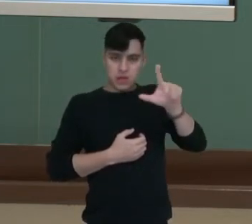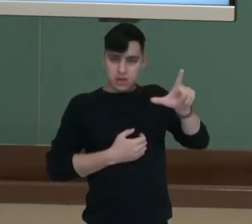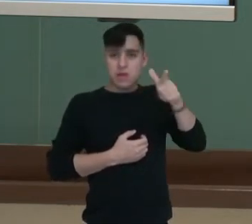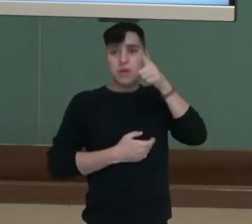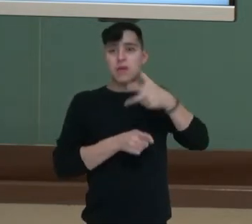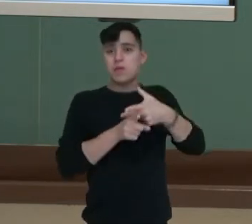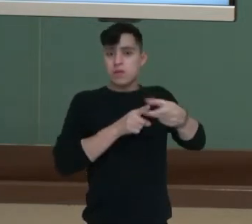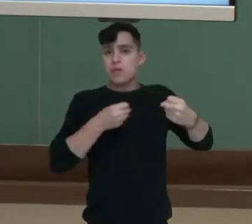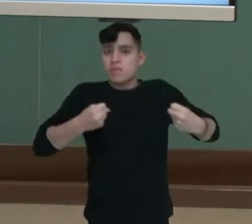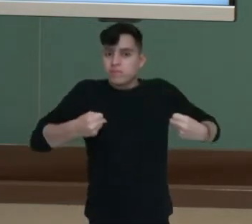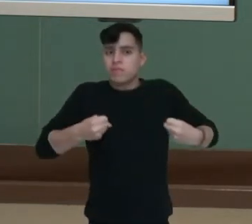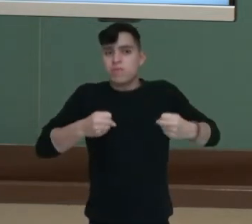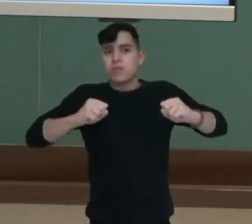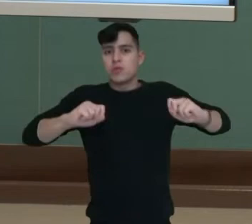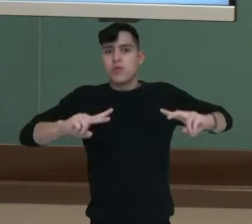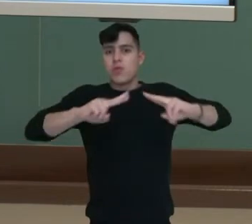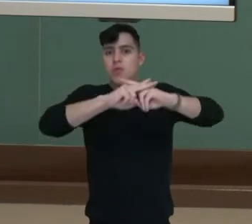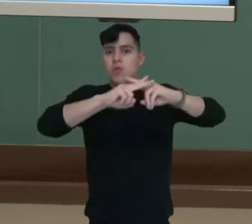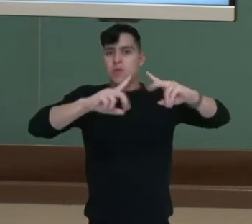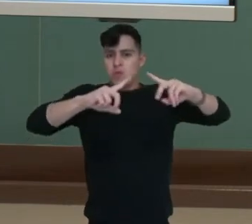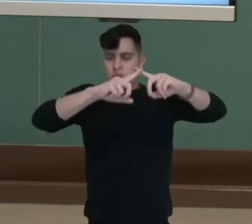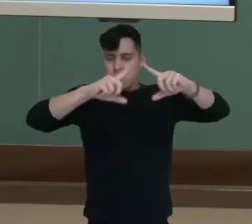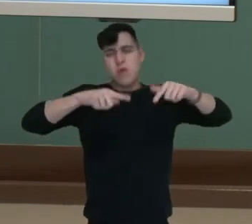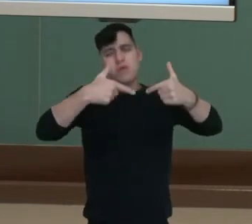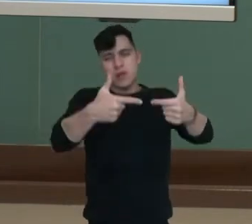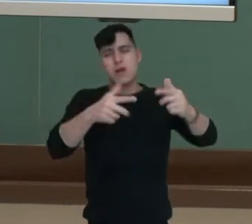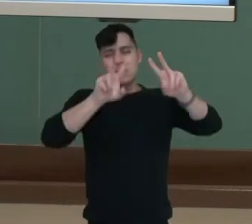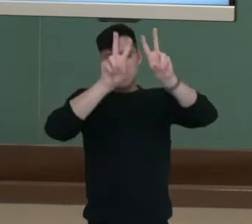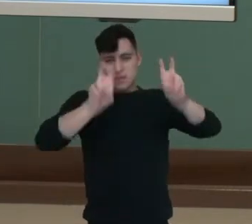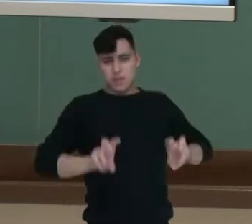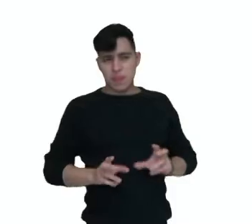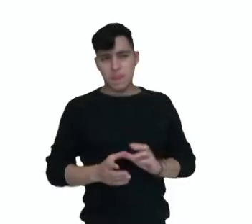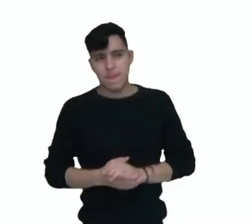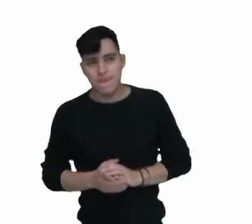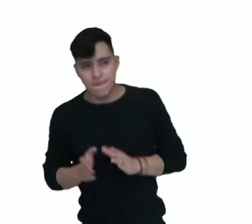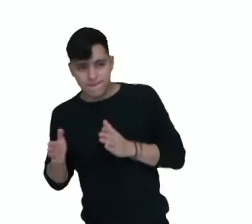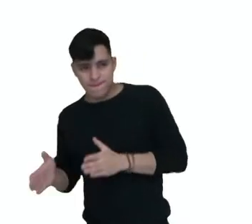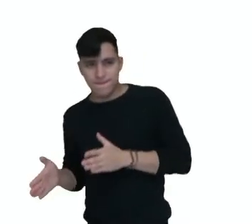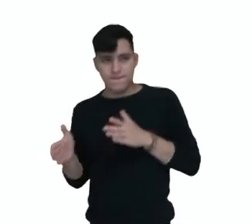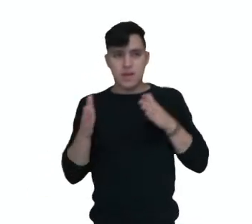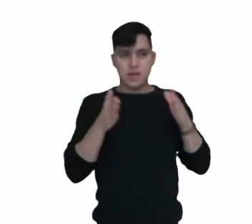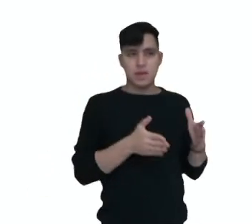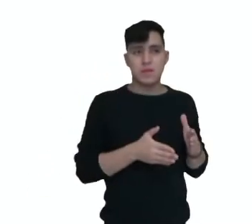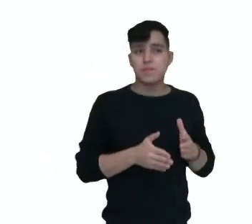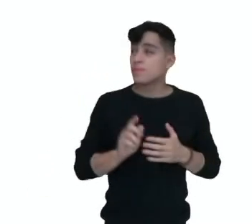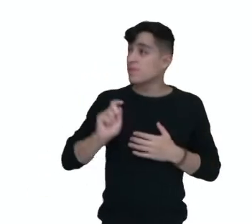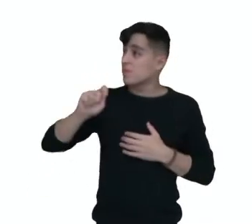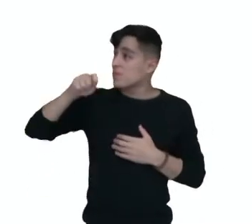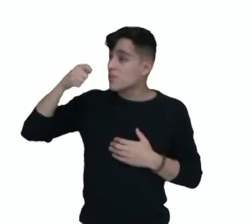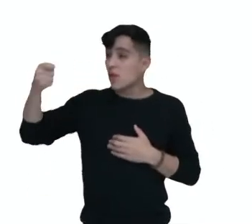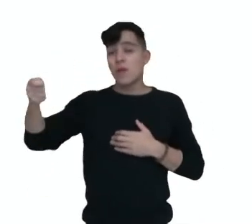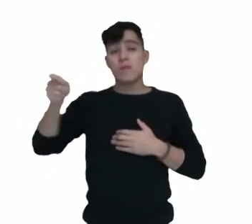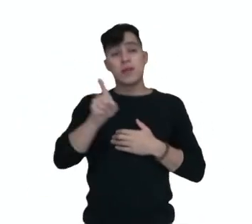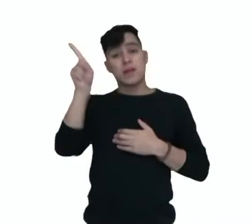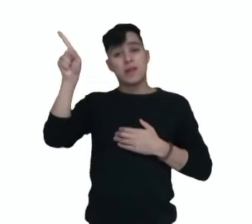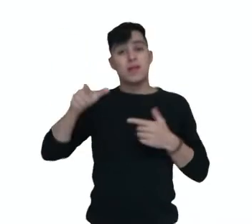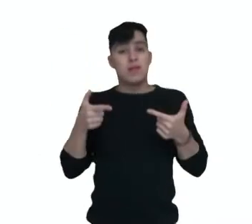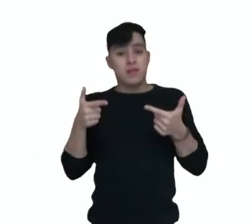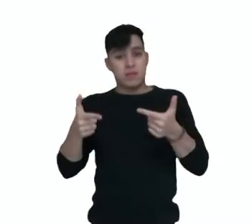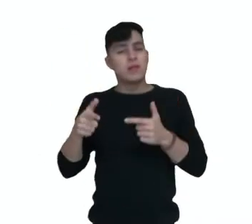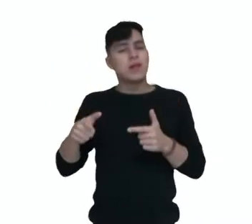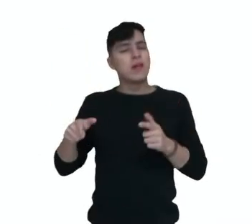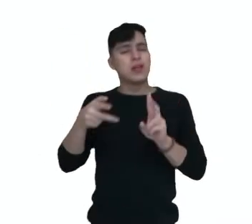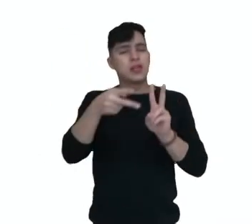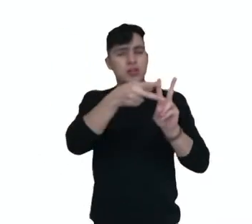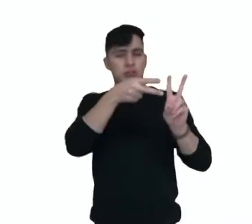pesados. E aqui, né? Como é que são aqui as lutas aqui? Então, vamos falar sobre as lutas indígenas, né? As lutas também estão